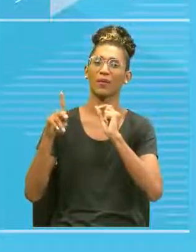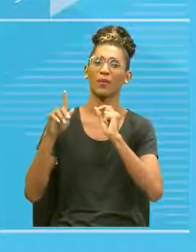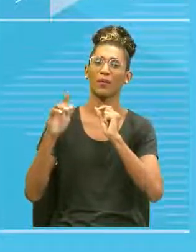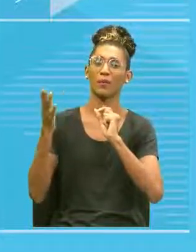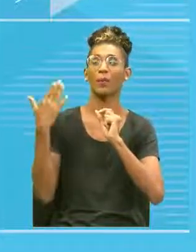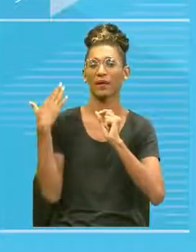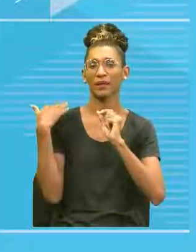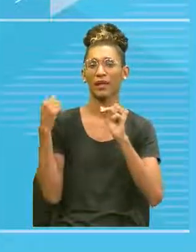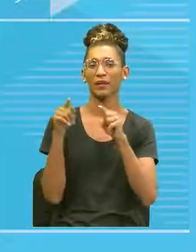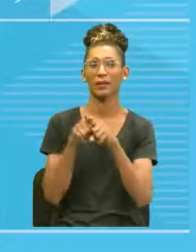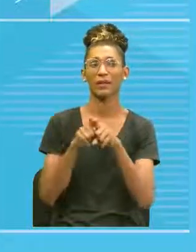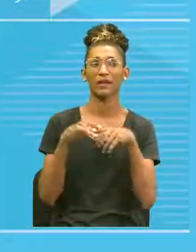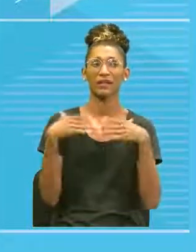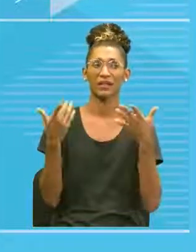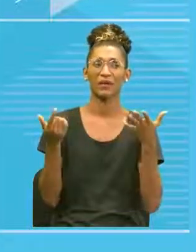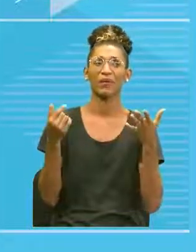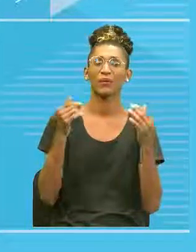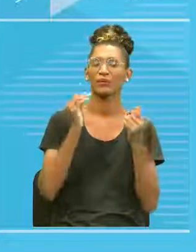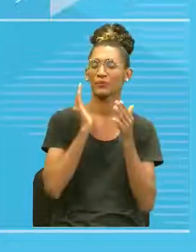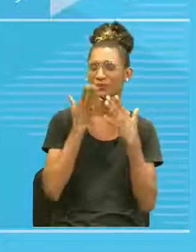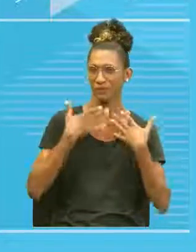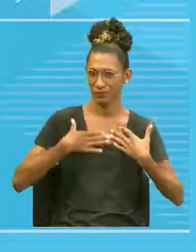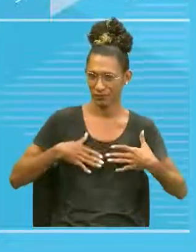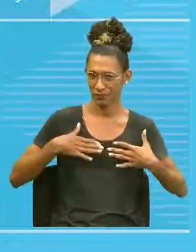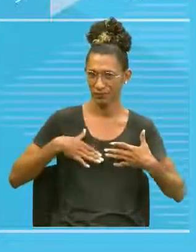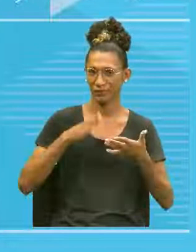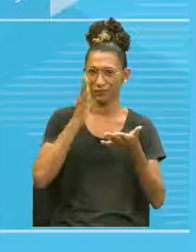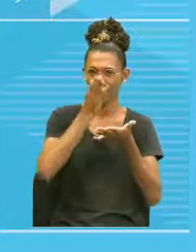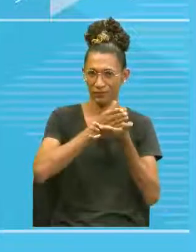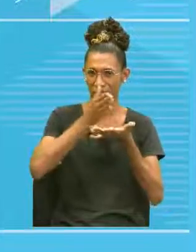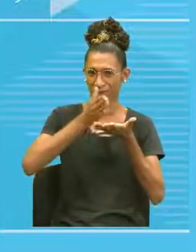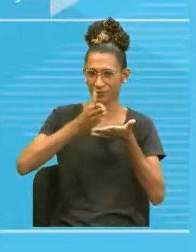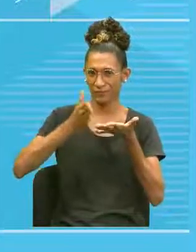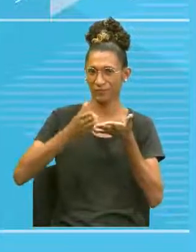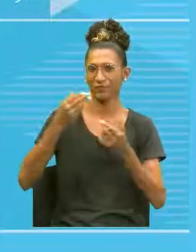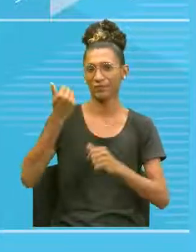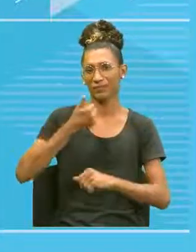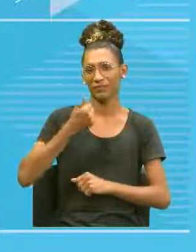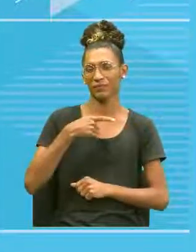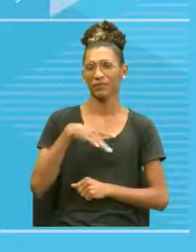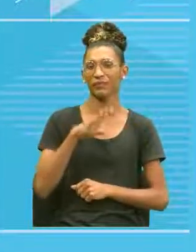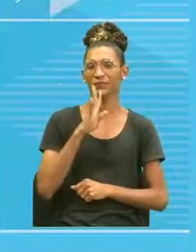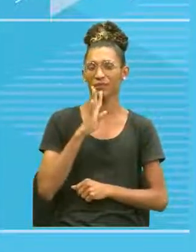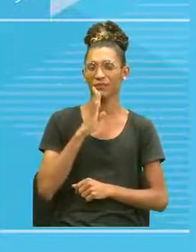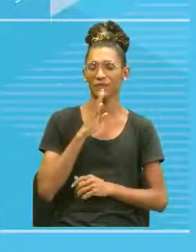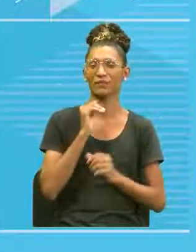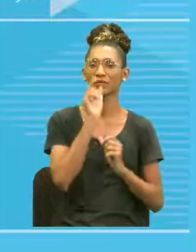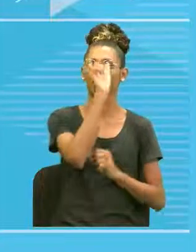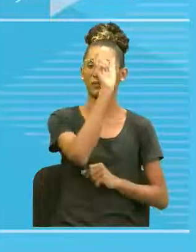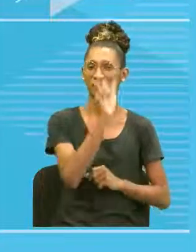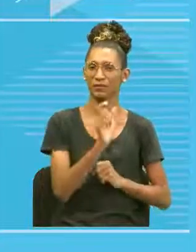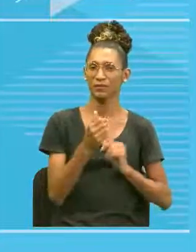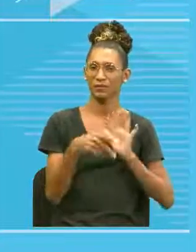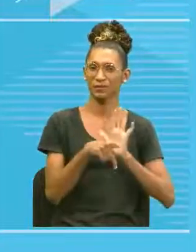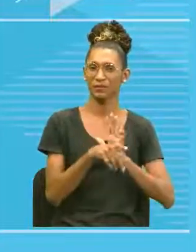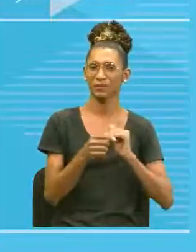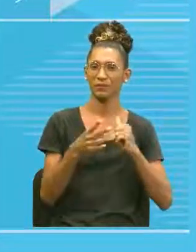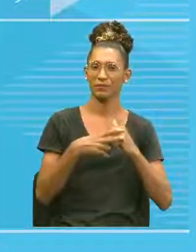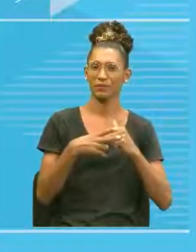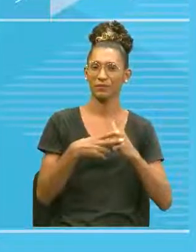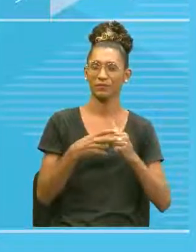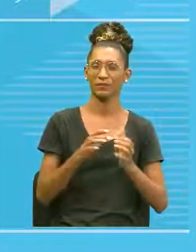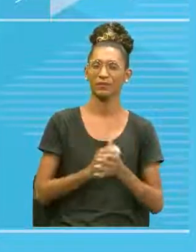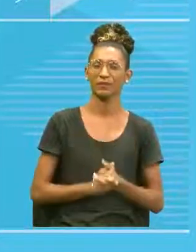Ah tá então a gente está indo por parte primeiro a gente tá conhecendo a conjugação do verbo haver Oi e